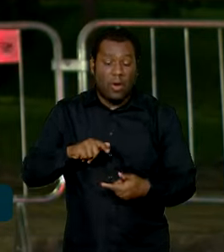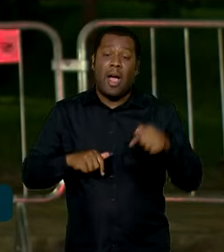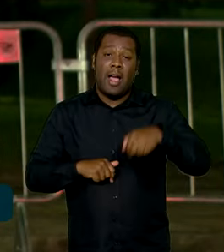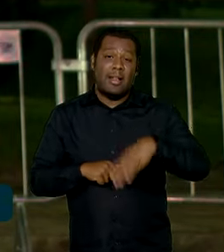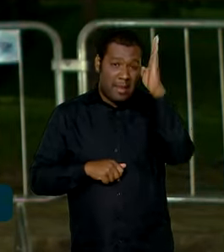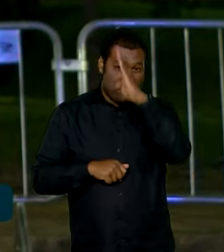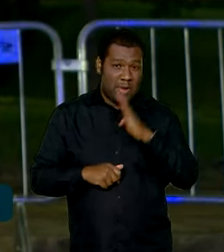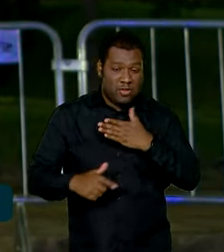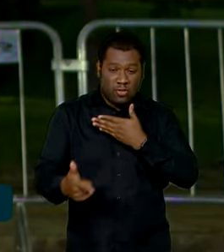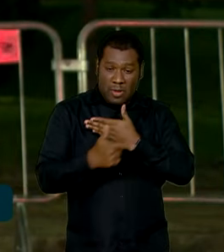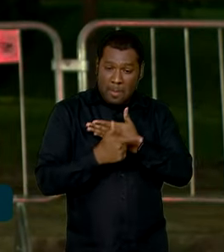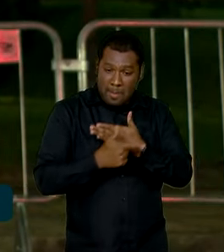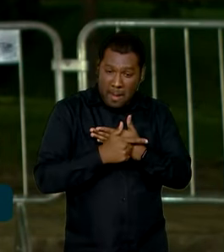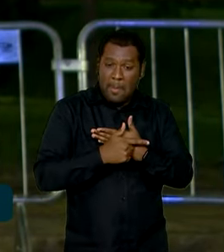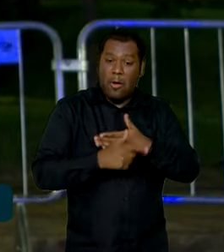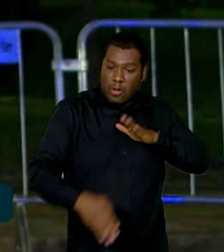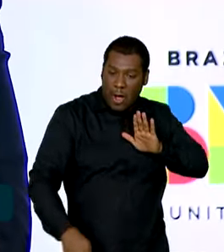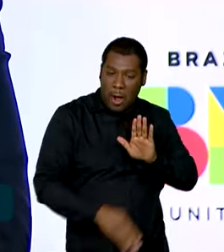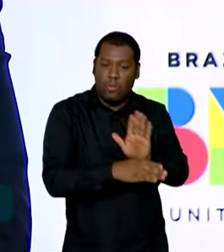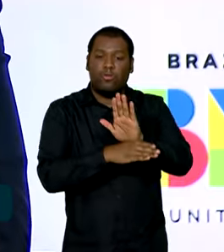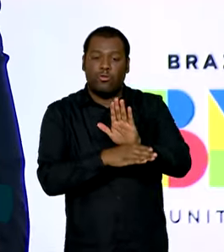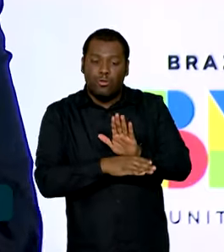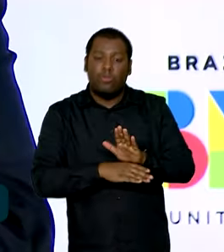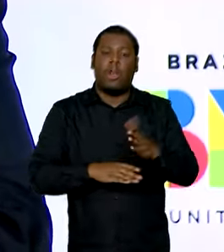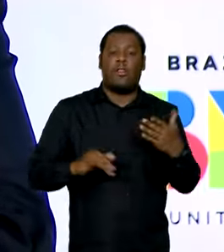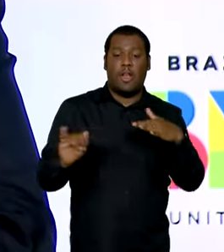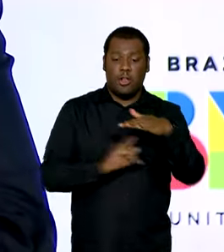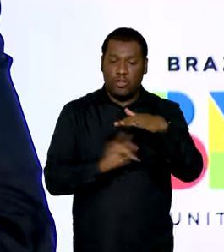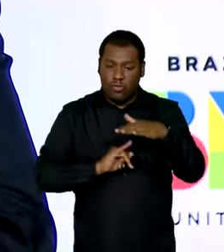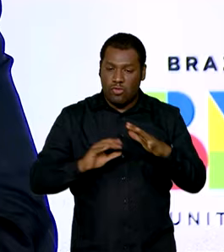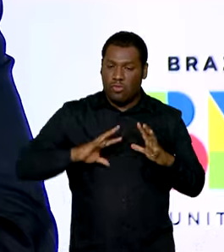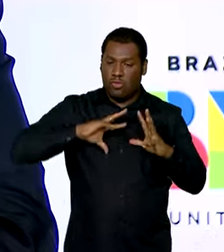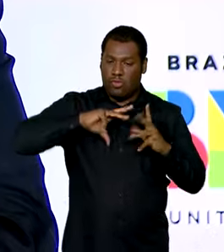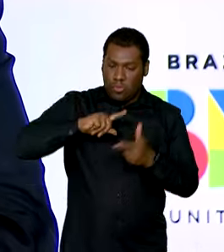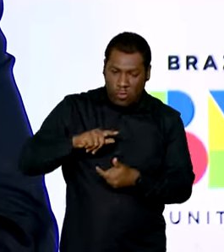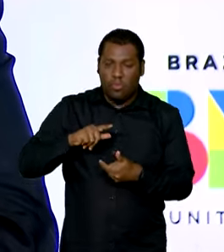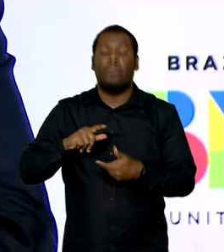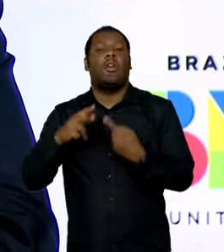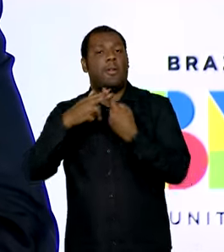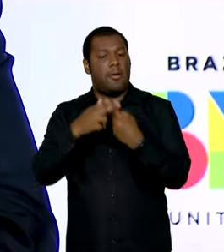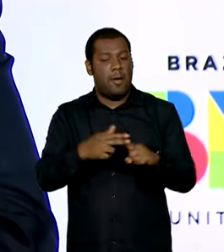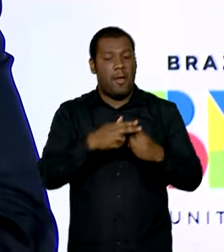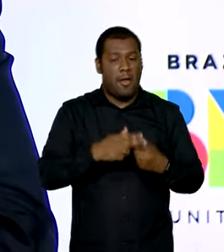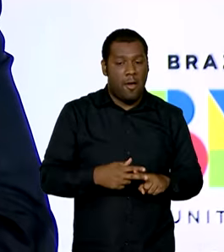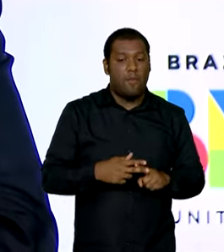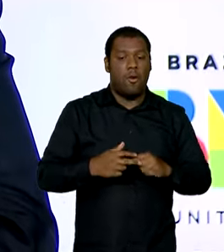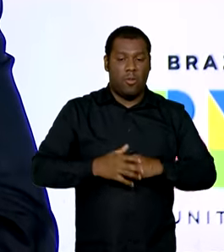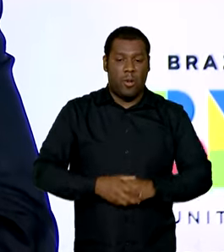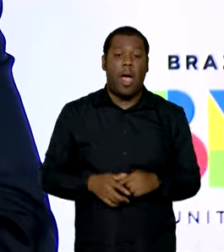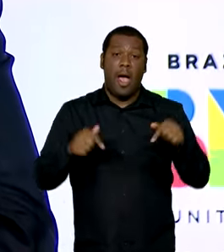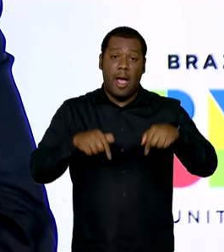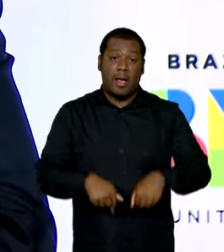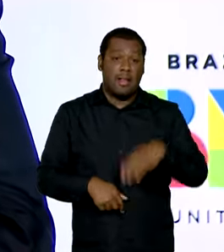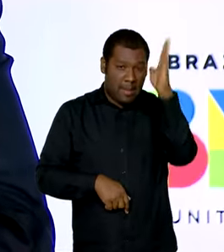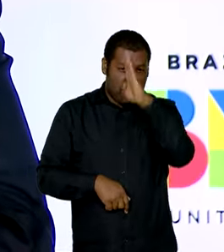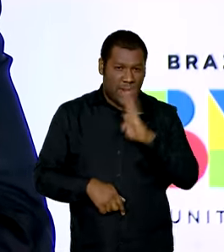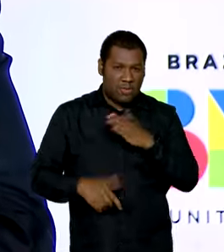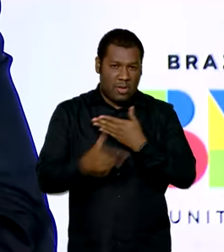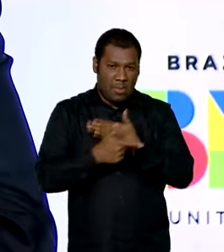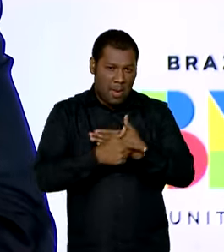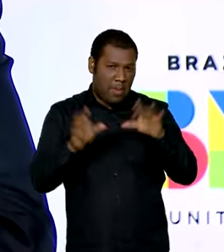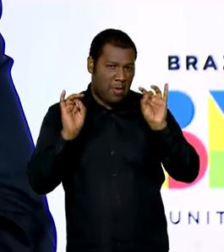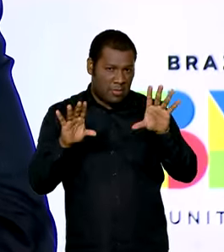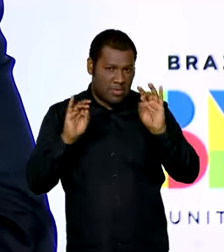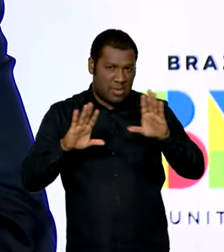grande papel mediador. O Brasil está numa situação bastante especial. Ele participa